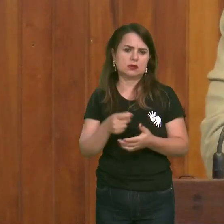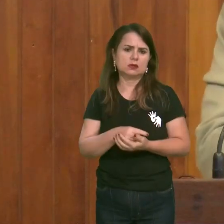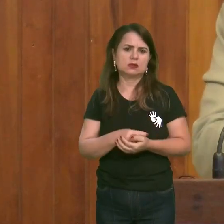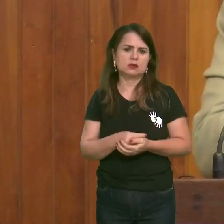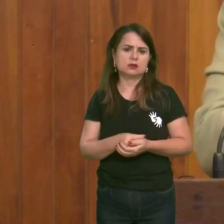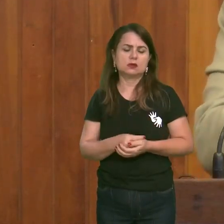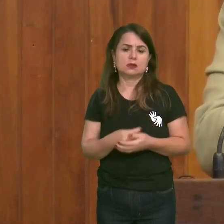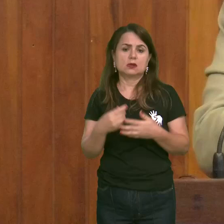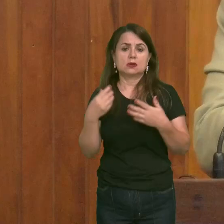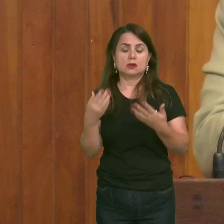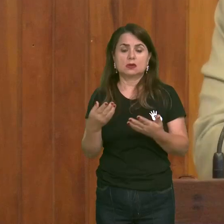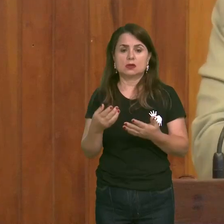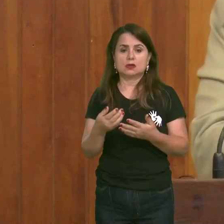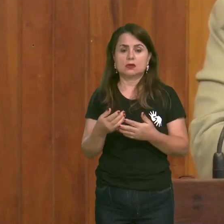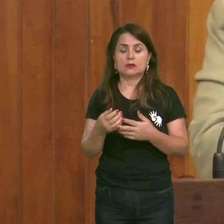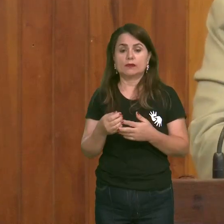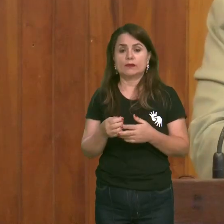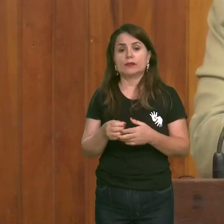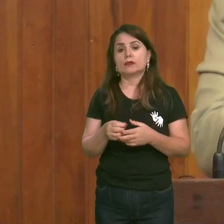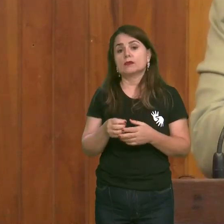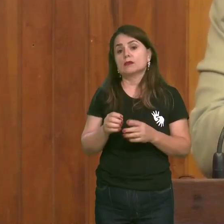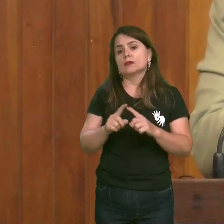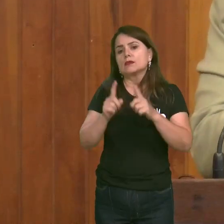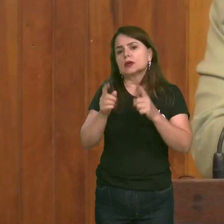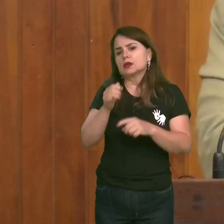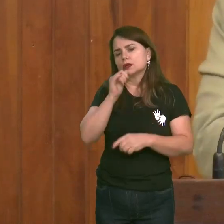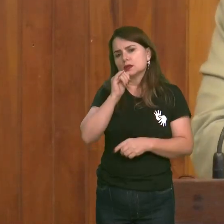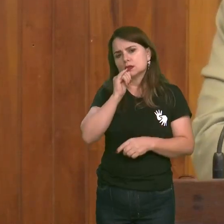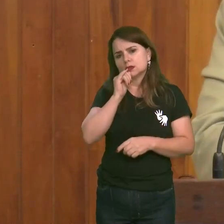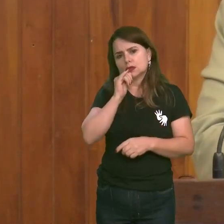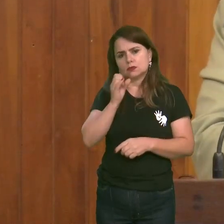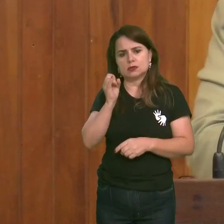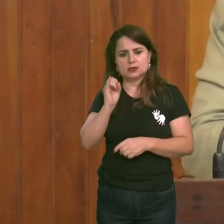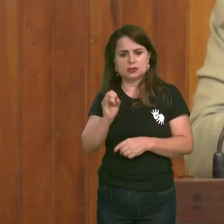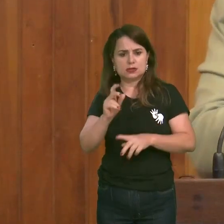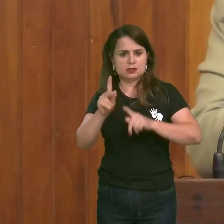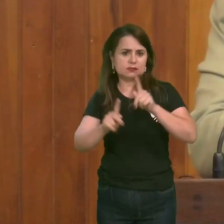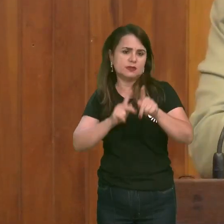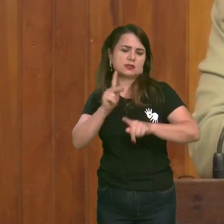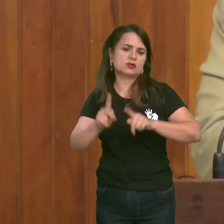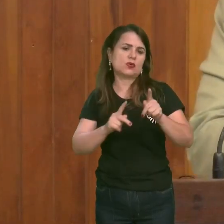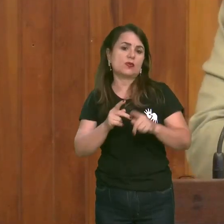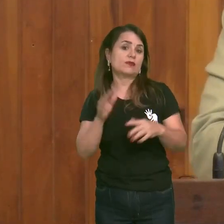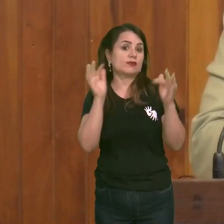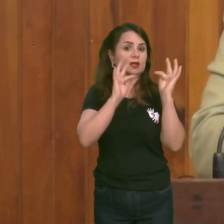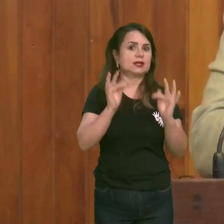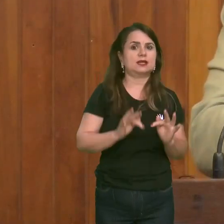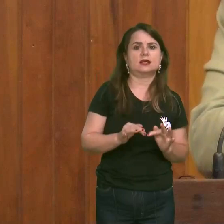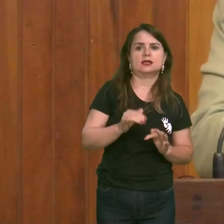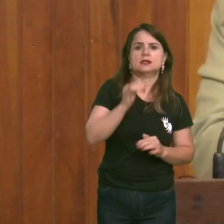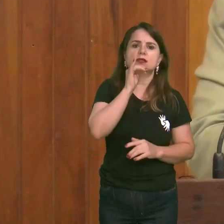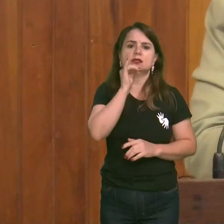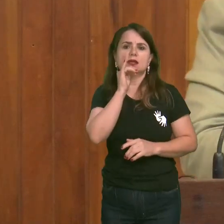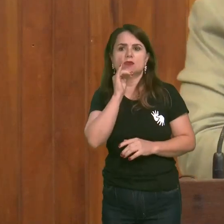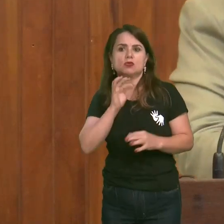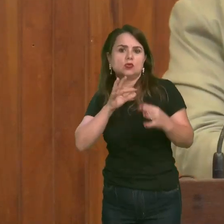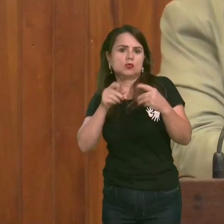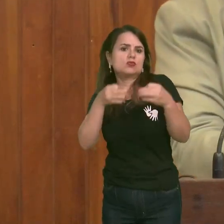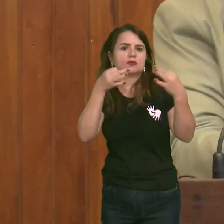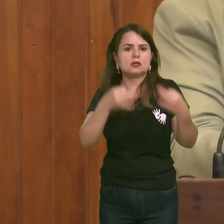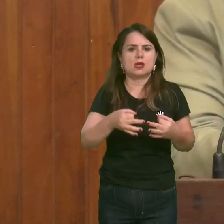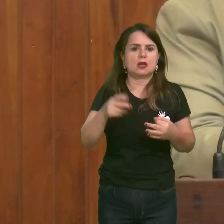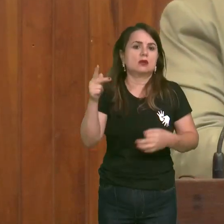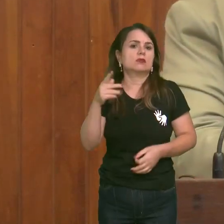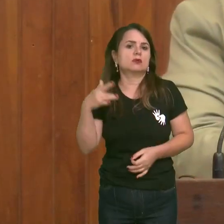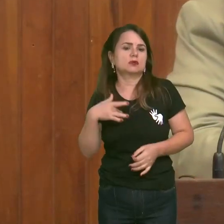orçamento Mas vamos votar com prazer porque a população está sendo bem atendida nas suas necessidades básicas Tá tudo funcionando